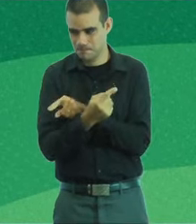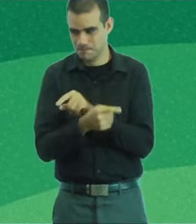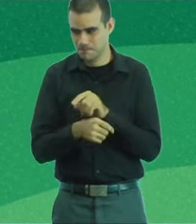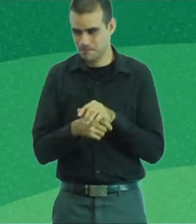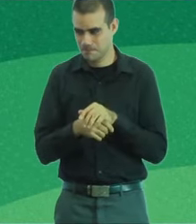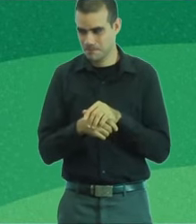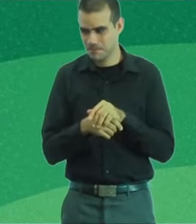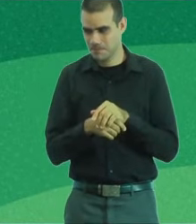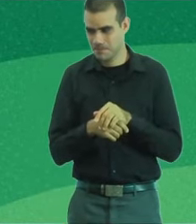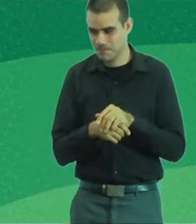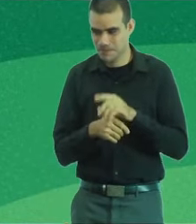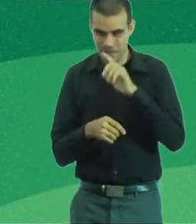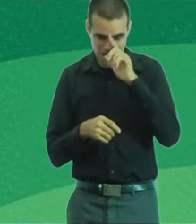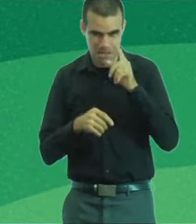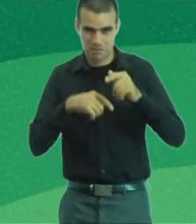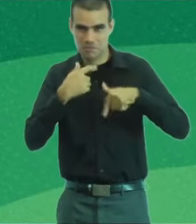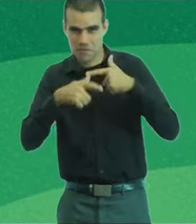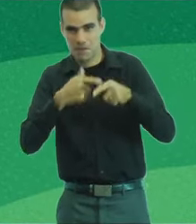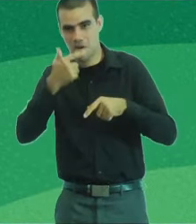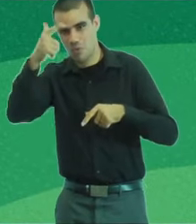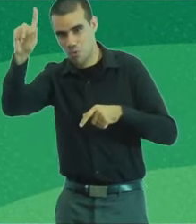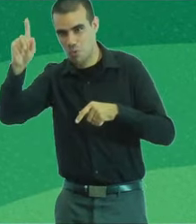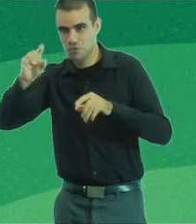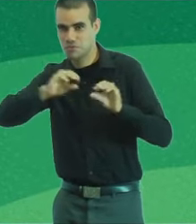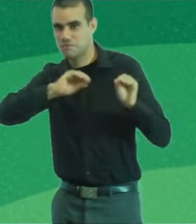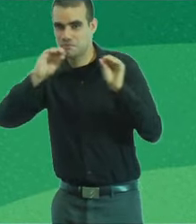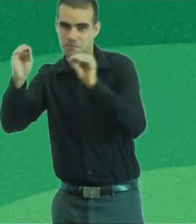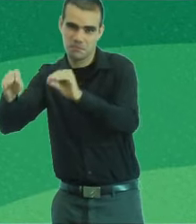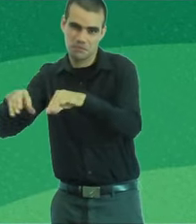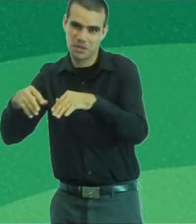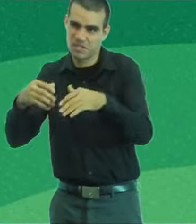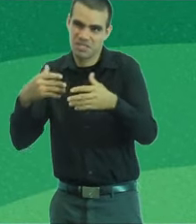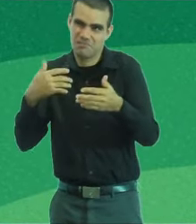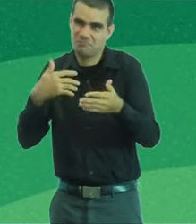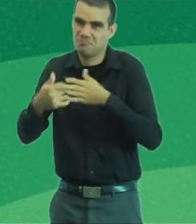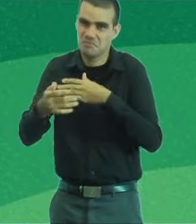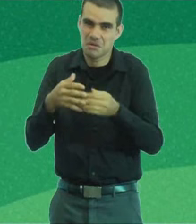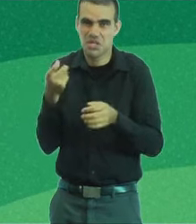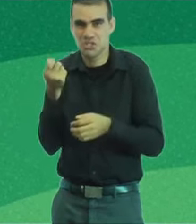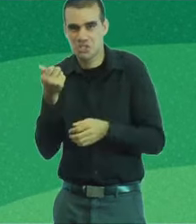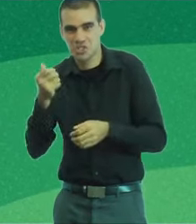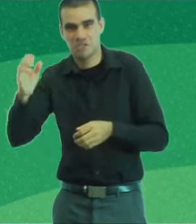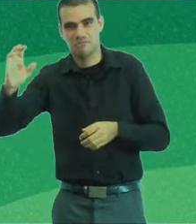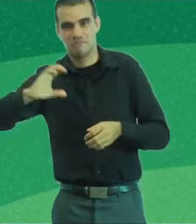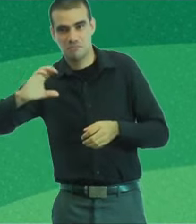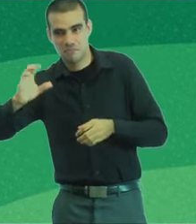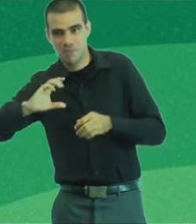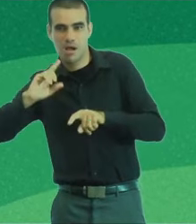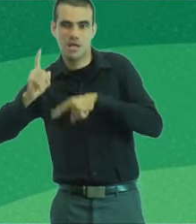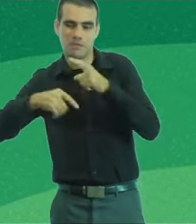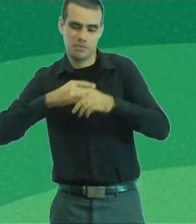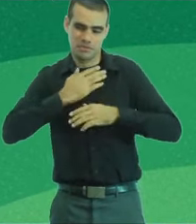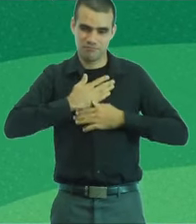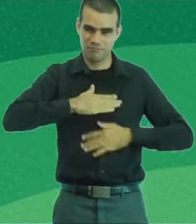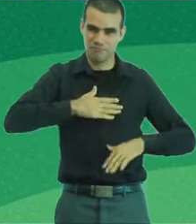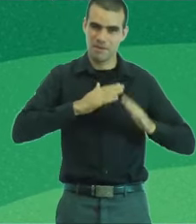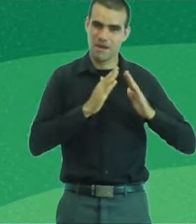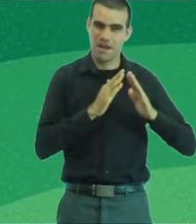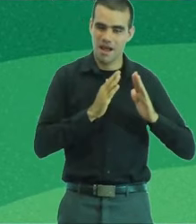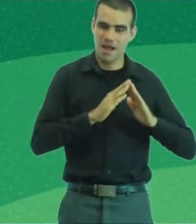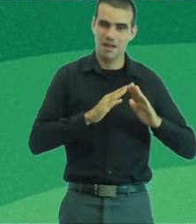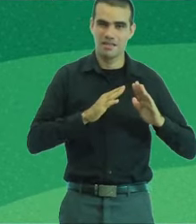e falei vou arrumar um outro emprego Vou para um outro lugar vou sei lá ganhar um dinheiro para depois ficar em casa na